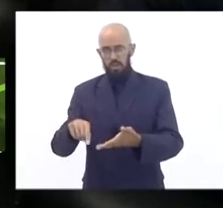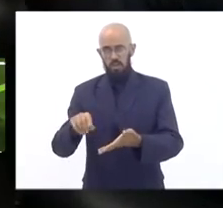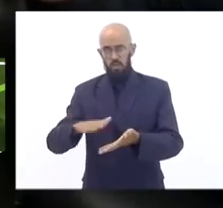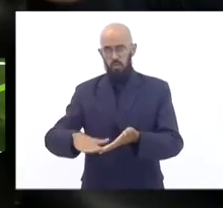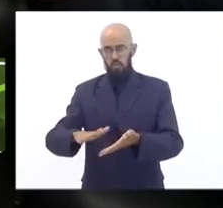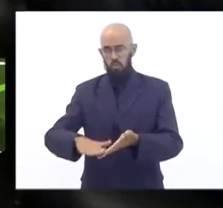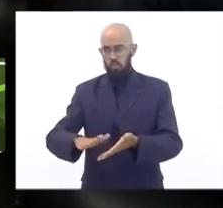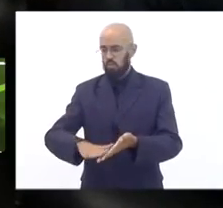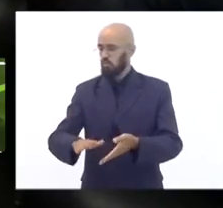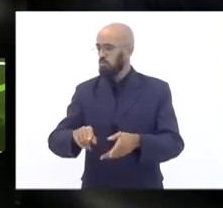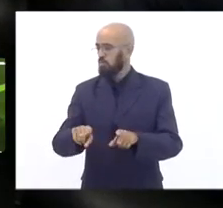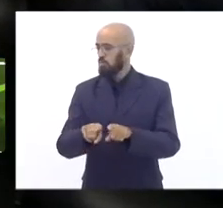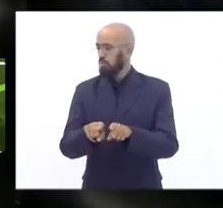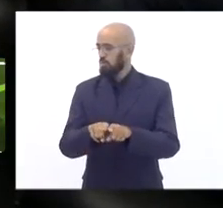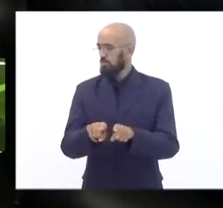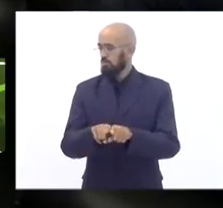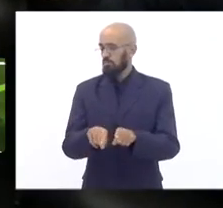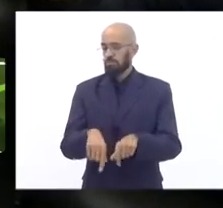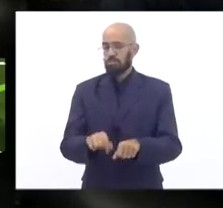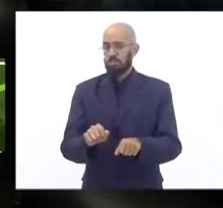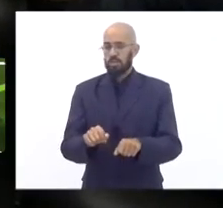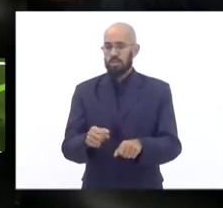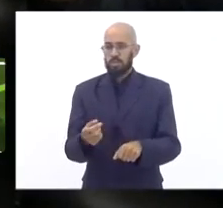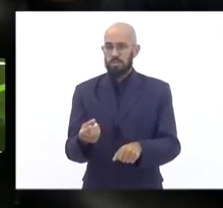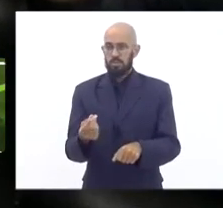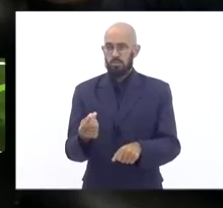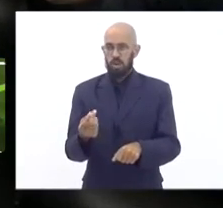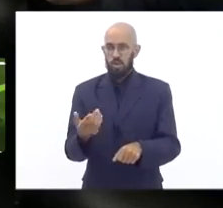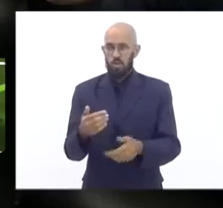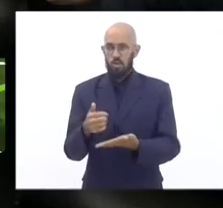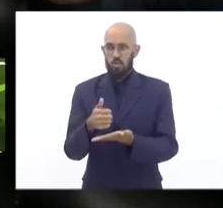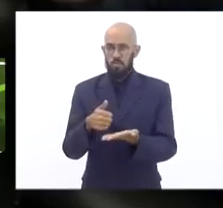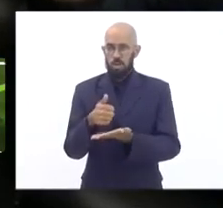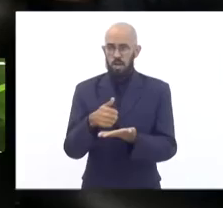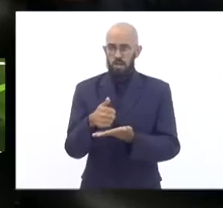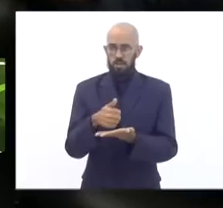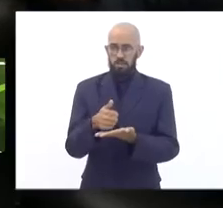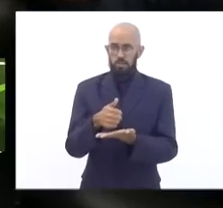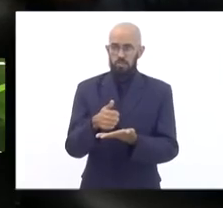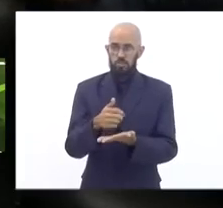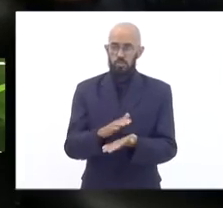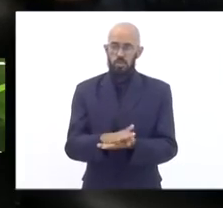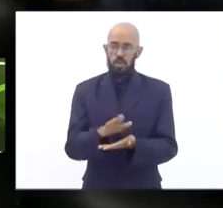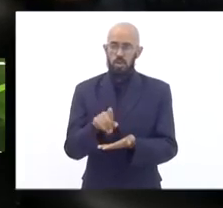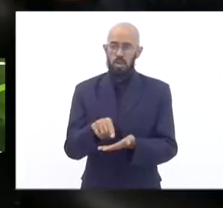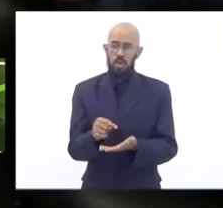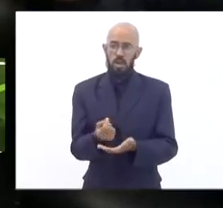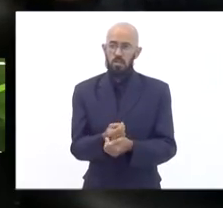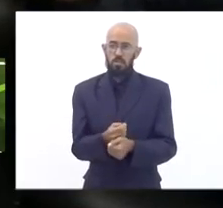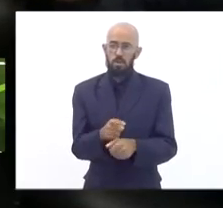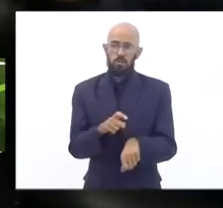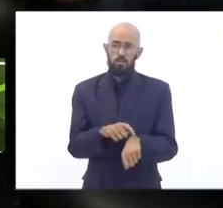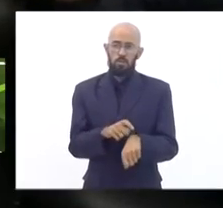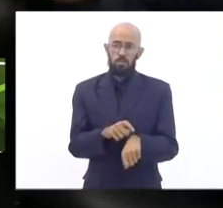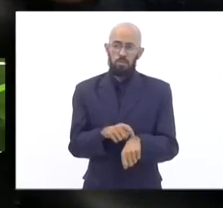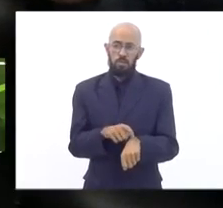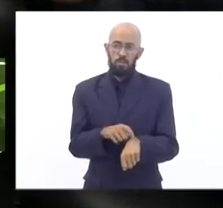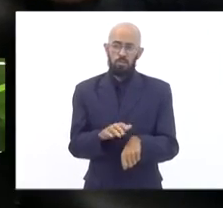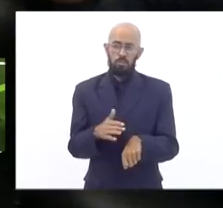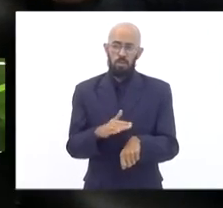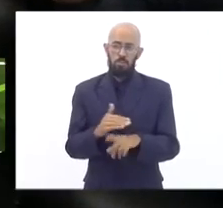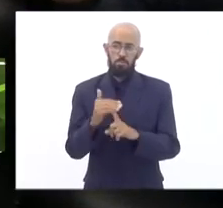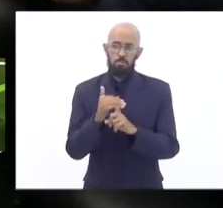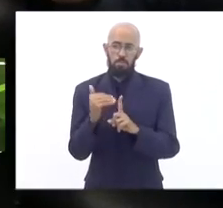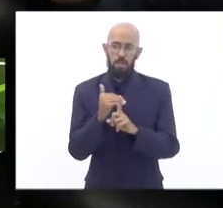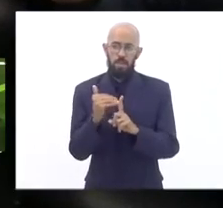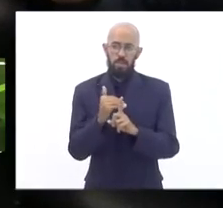esse break-even, ou esse valor mínimo, era para uma época que foi o período, uma média, né, dos